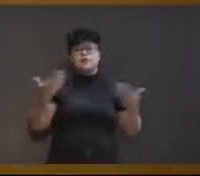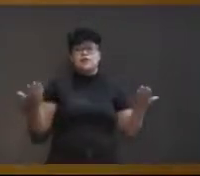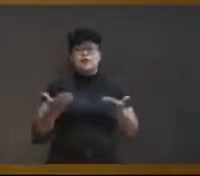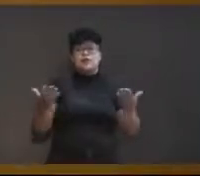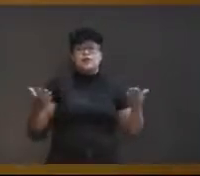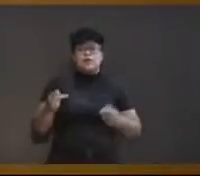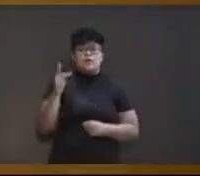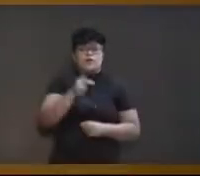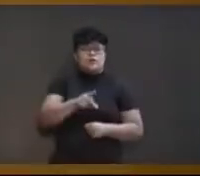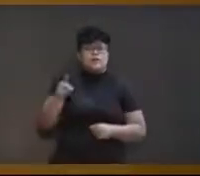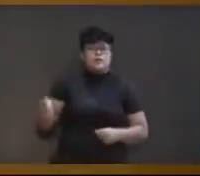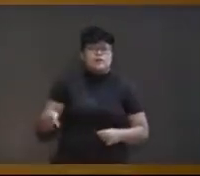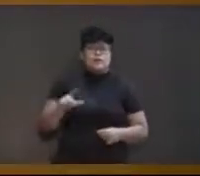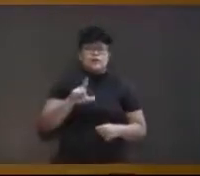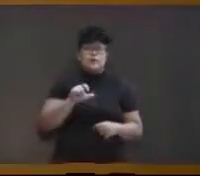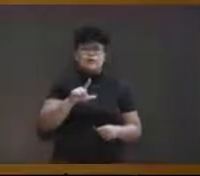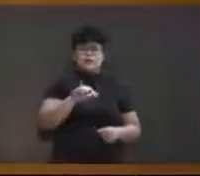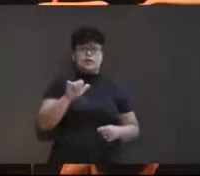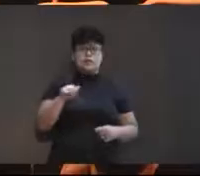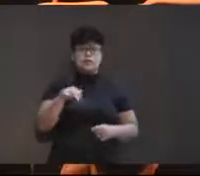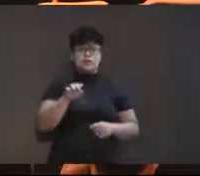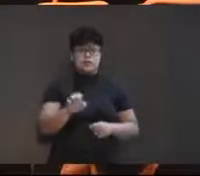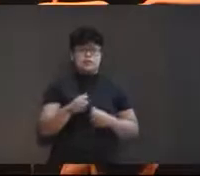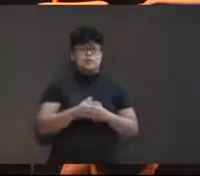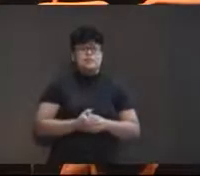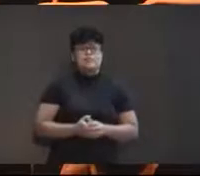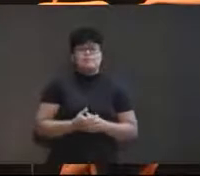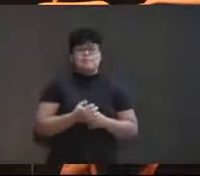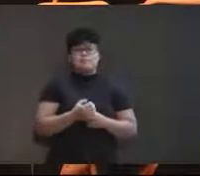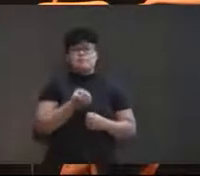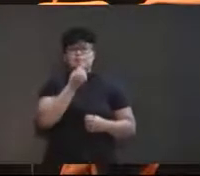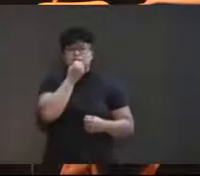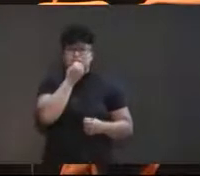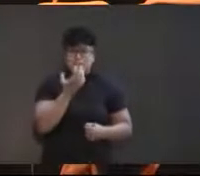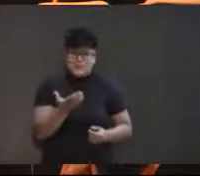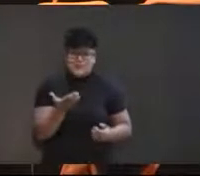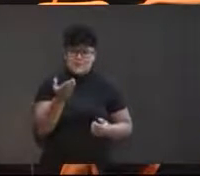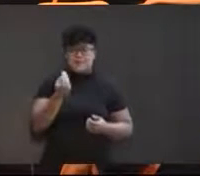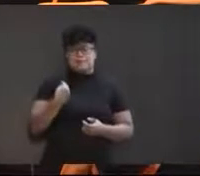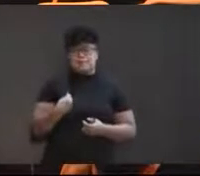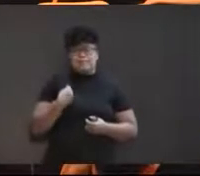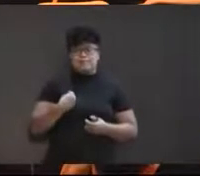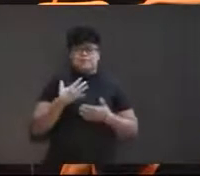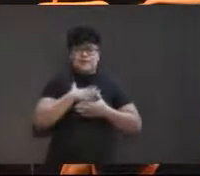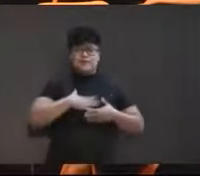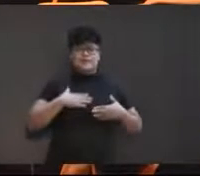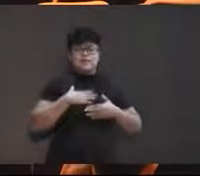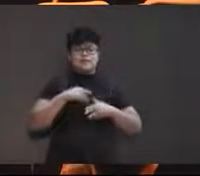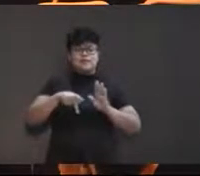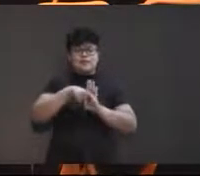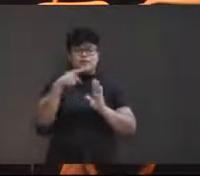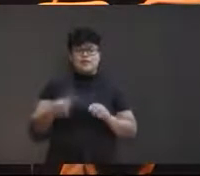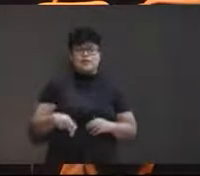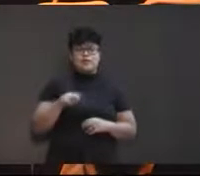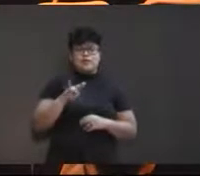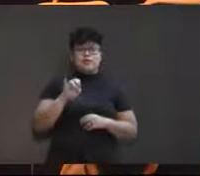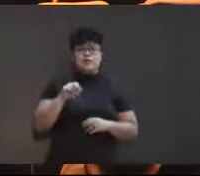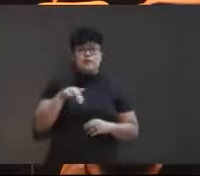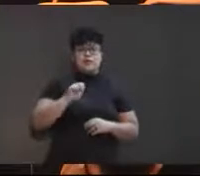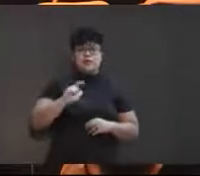professora Liliane Maia professora fica à vontade e um grande prazer de tê-lo aqui conosco na Bienal